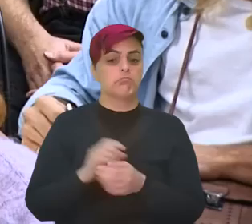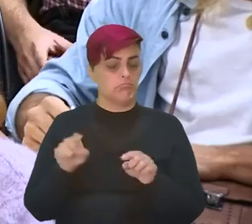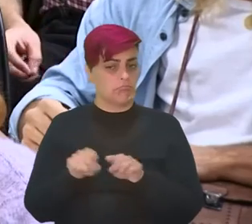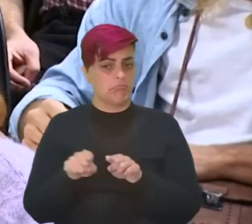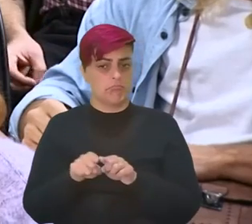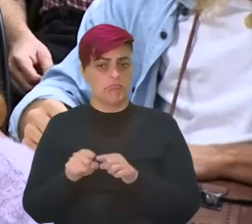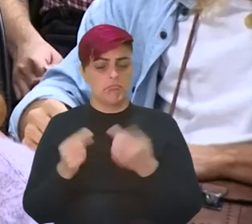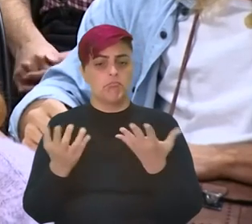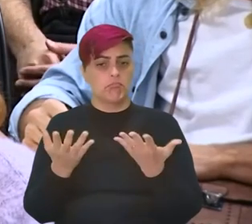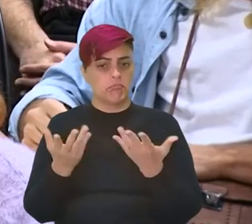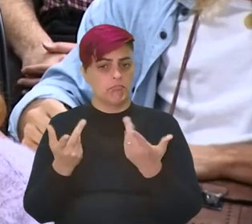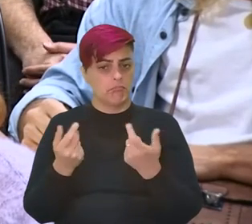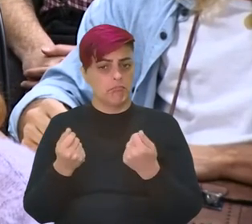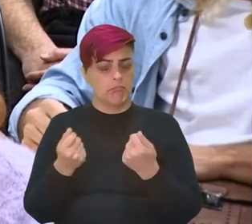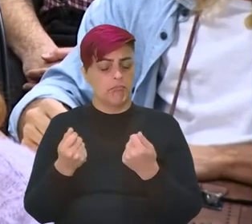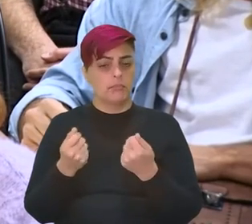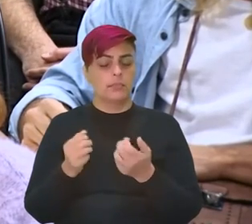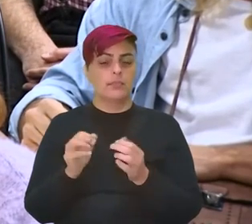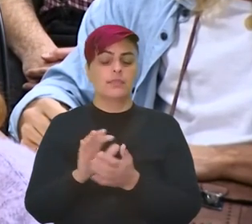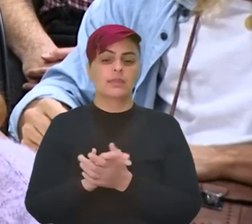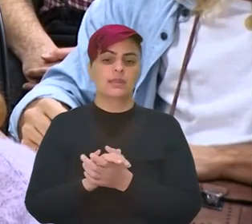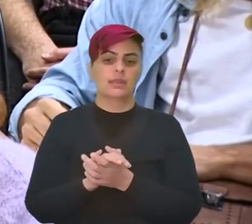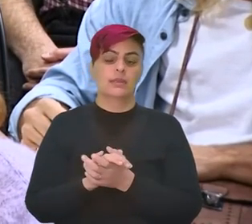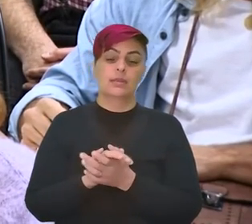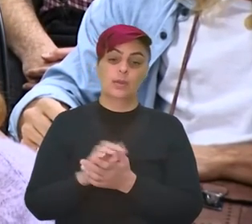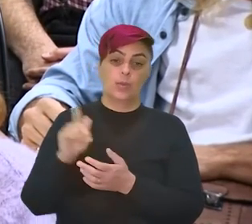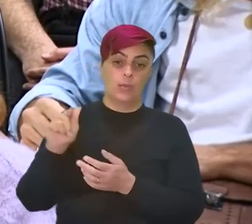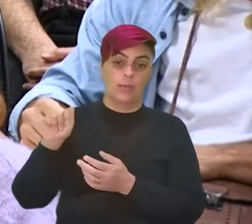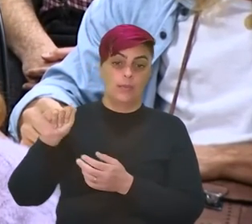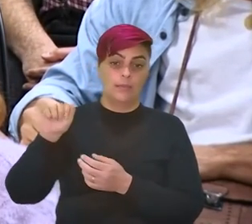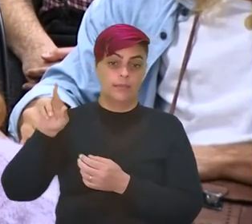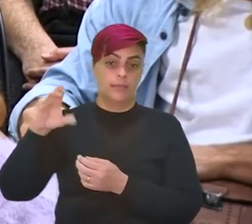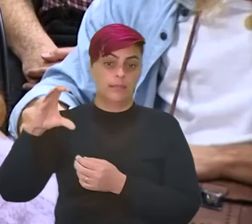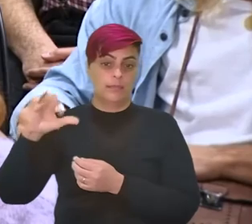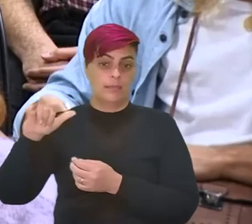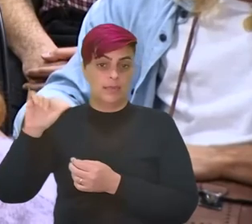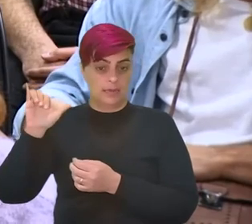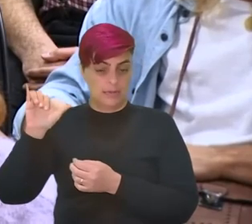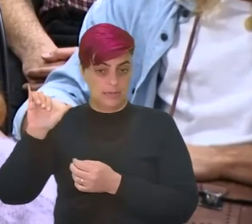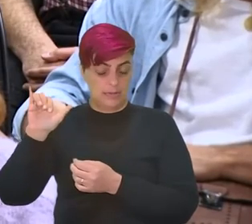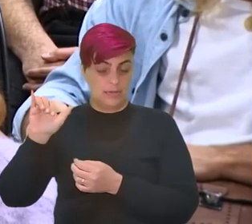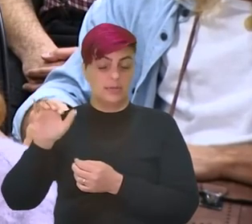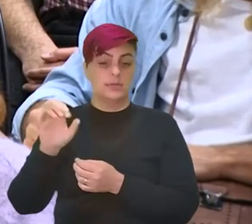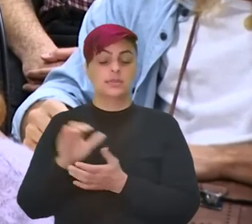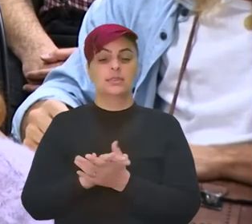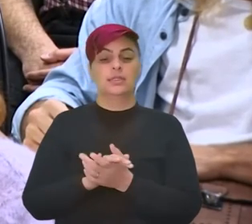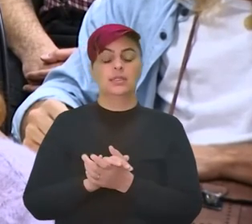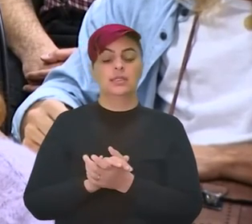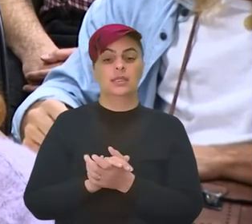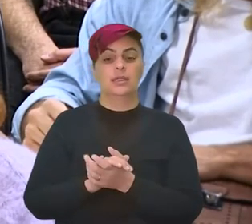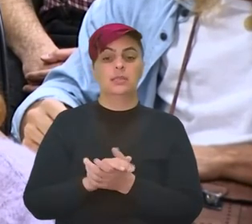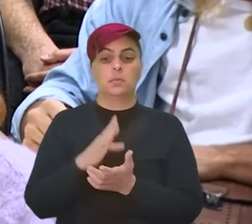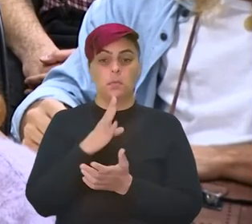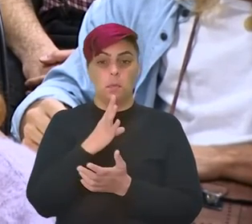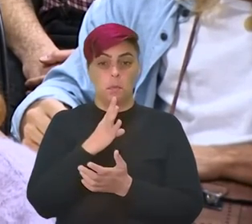é maravilhoso, eu acho. E só alguém como o Darcy, que conhecia tão bem o